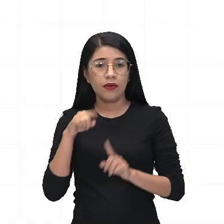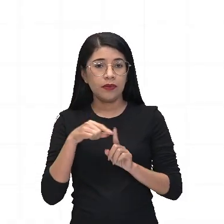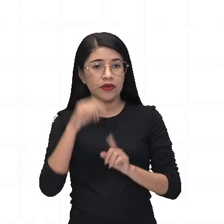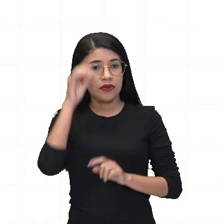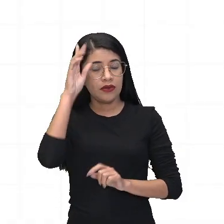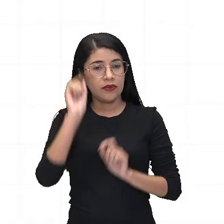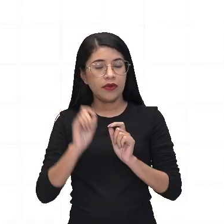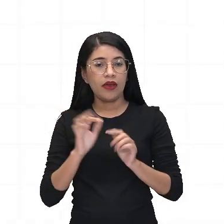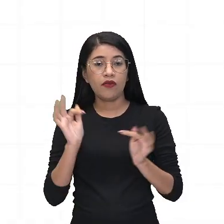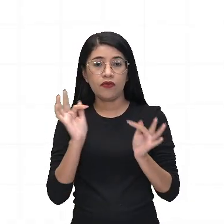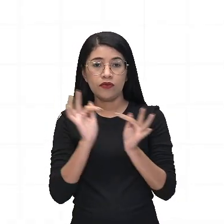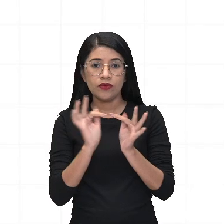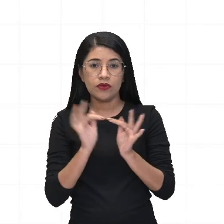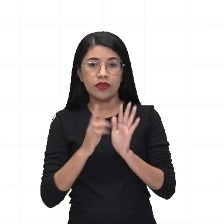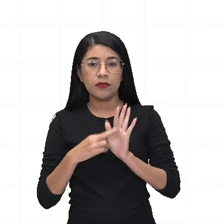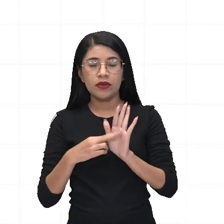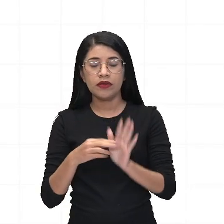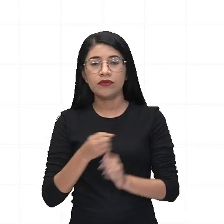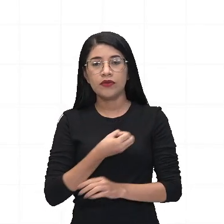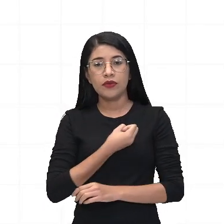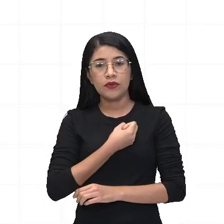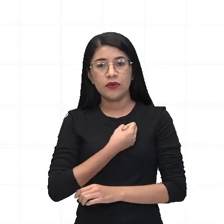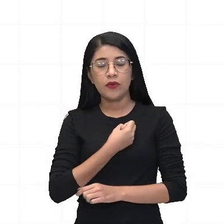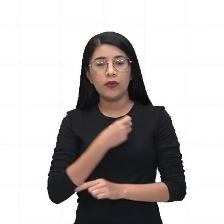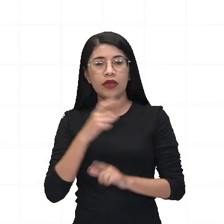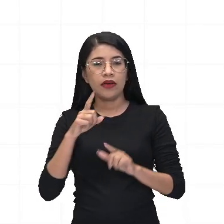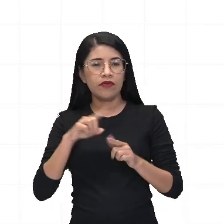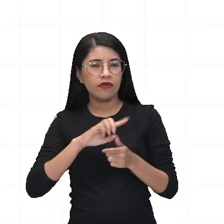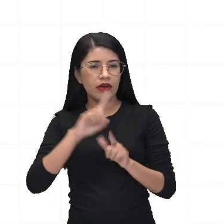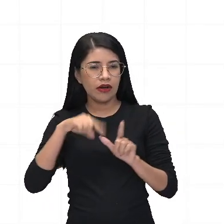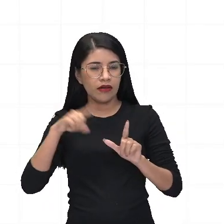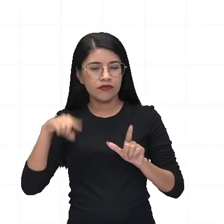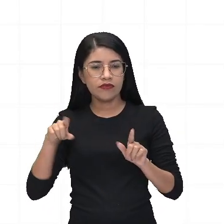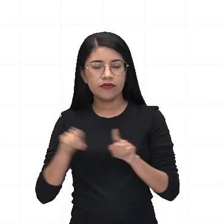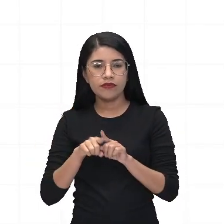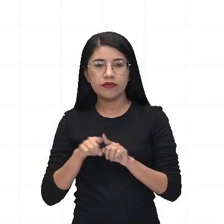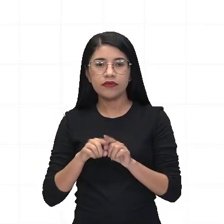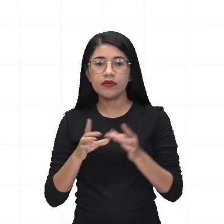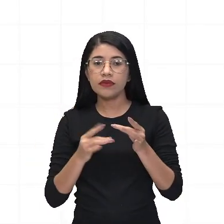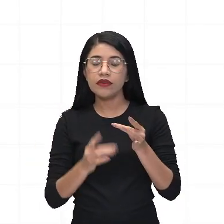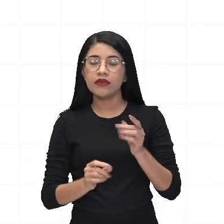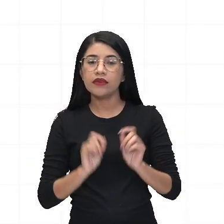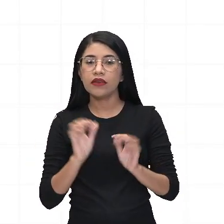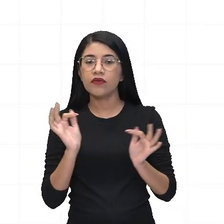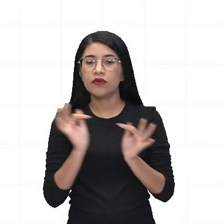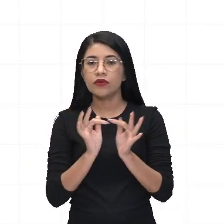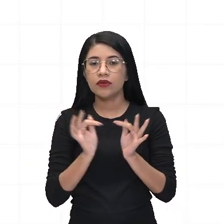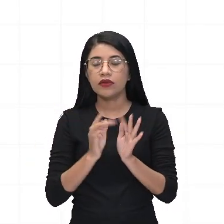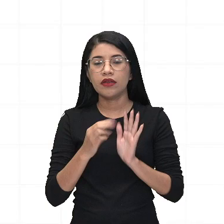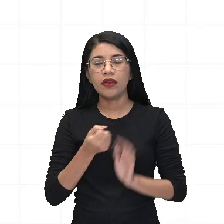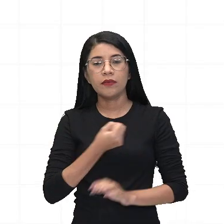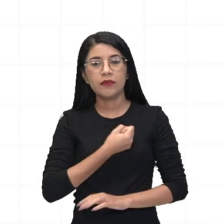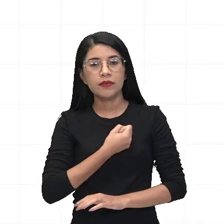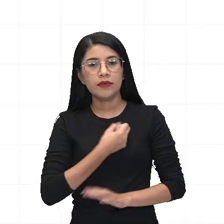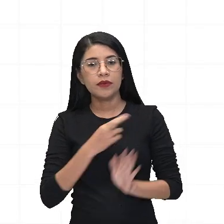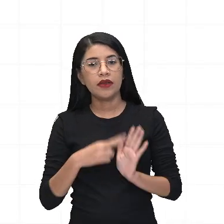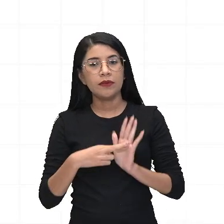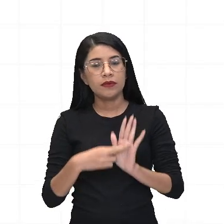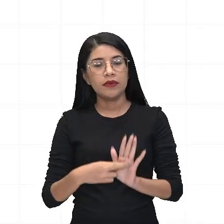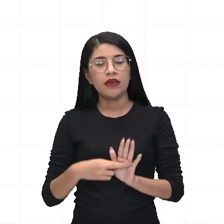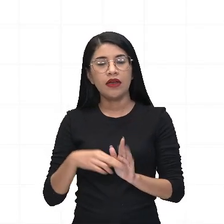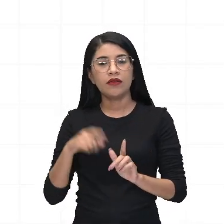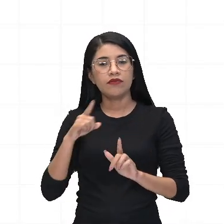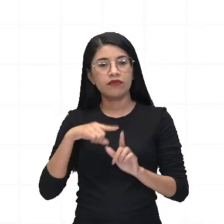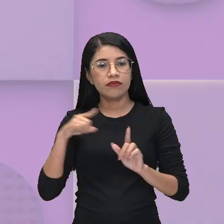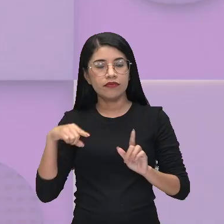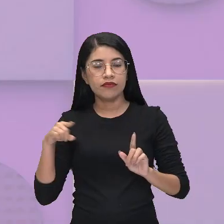conhecimento será funções, representações numérica, algébrica e gráfica, com detalhamento funções, representações numérica,